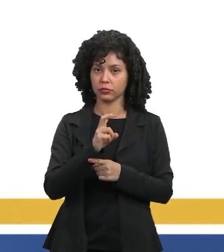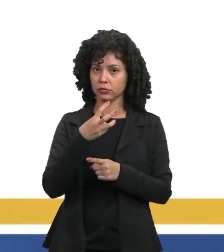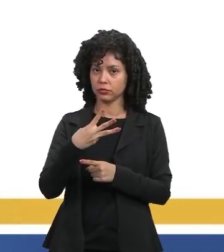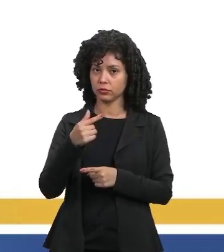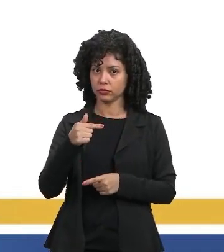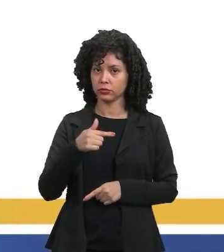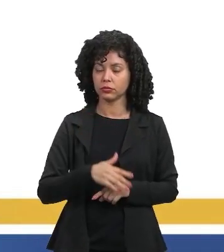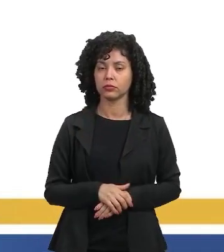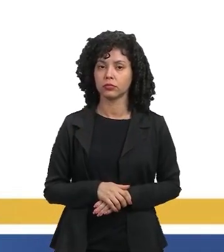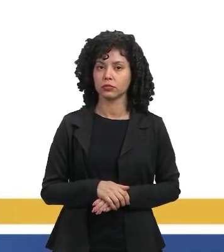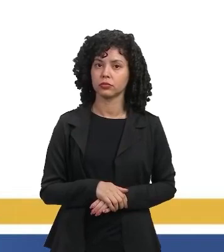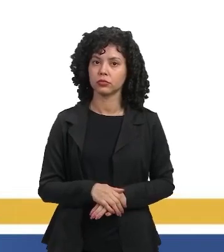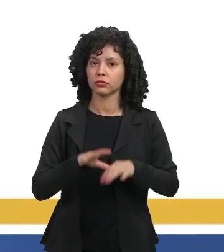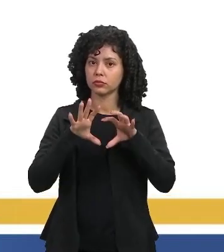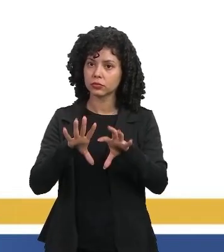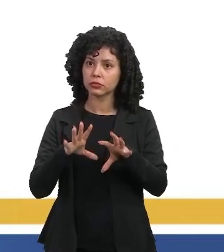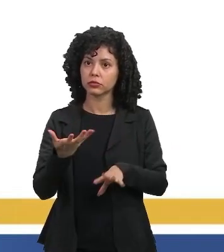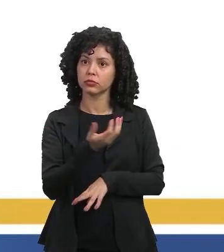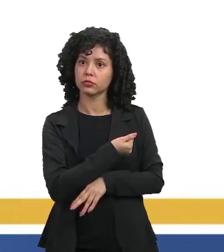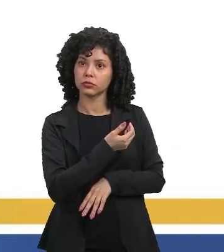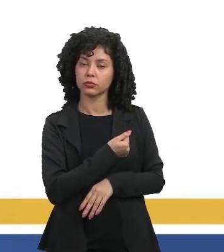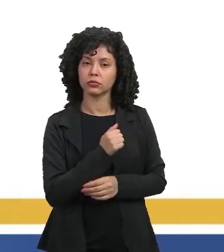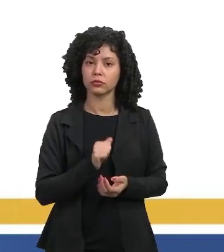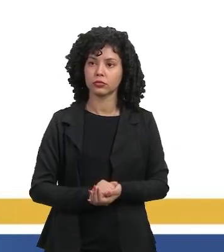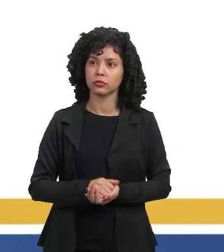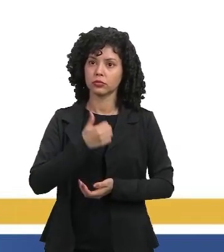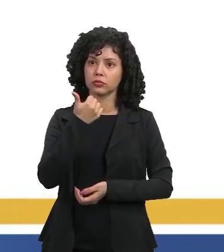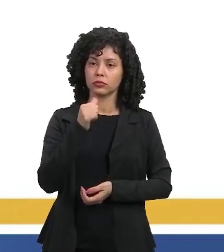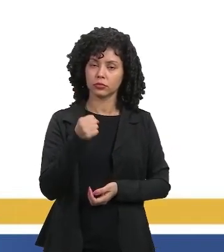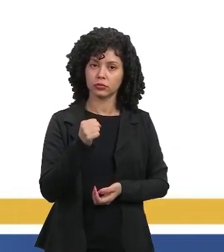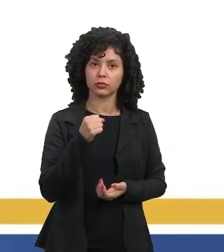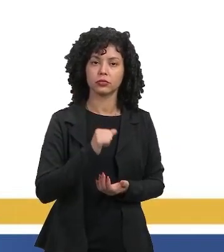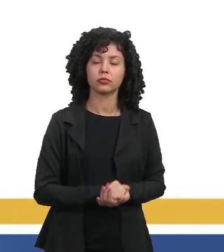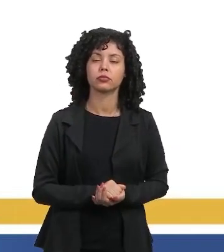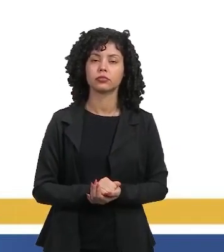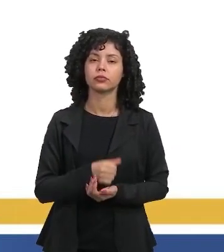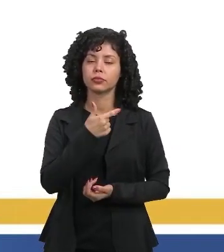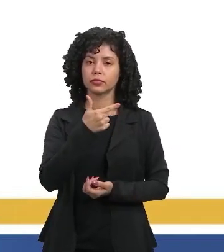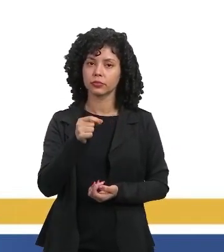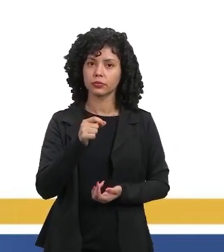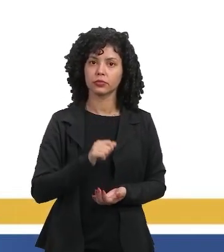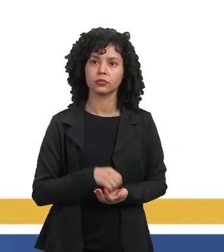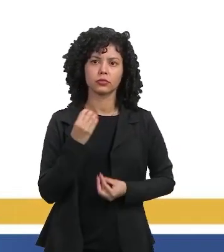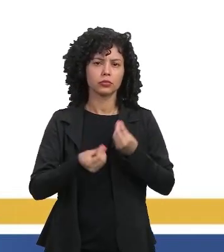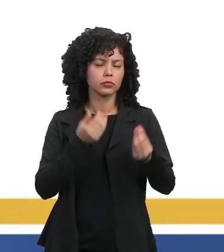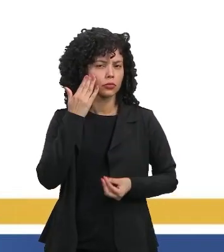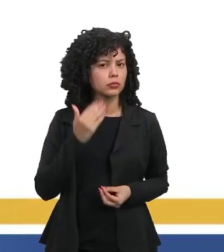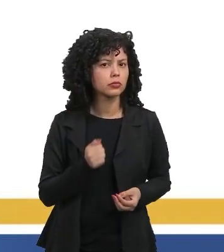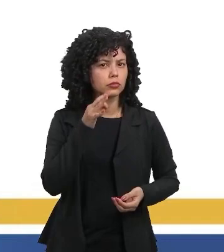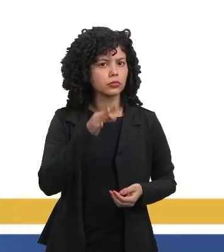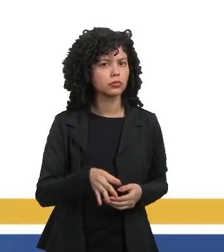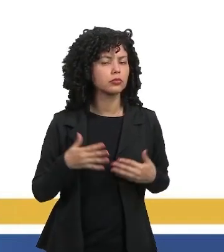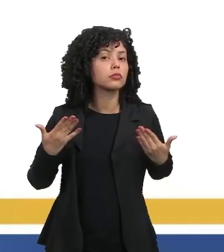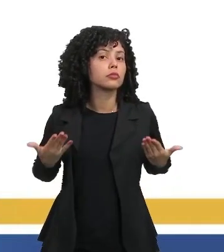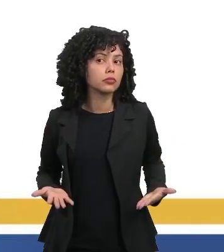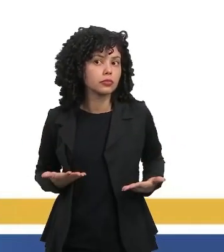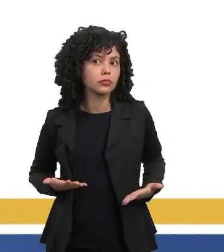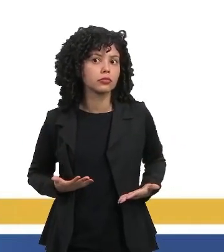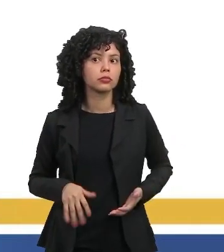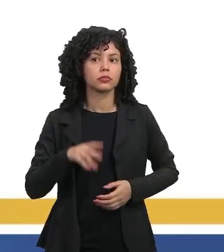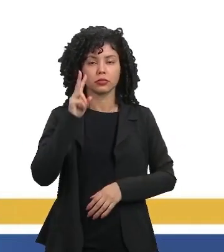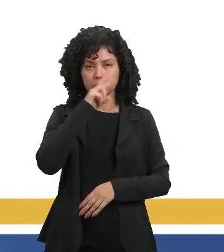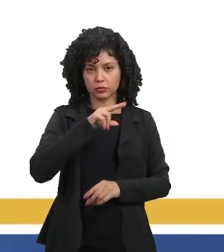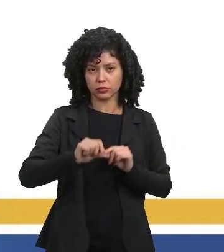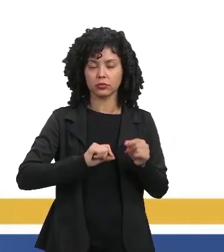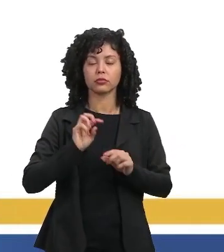37. Logo, seu número de nêutrons é de 18 e 20. Como é que eu sei que isso está certo? Você vai